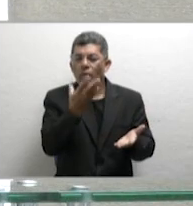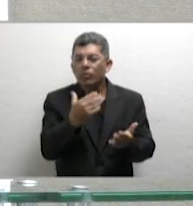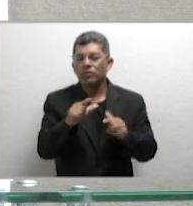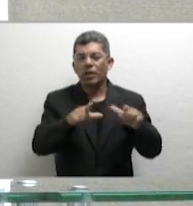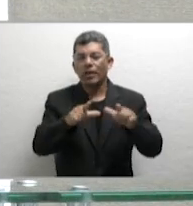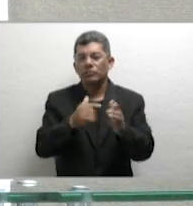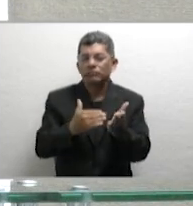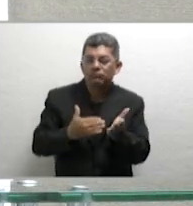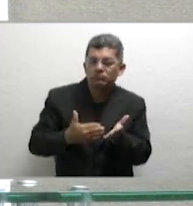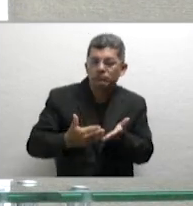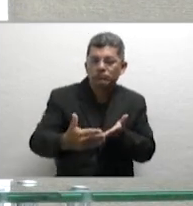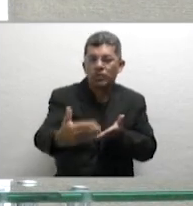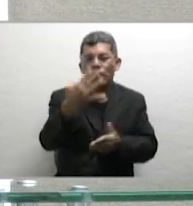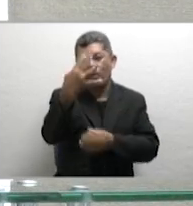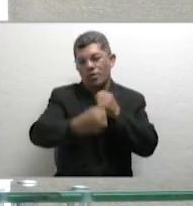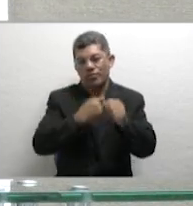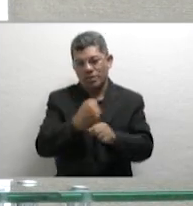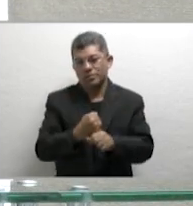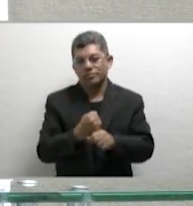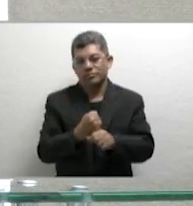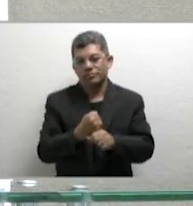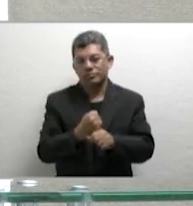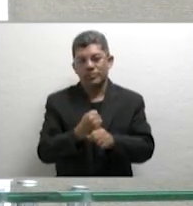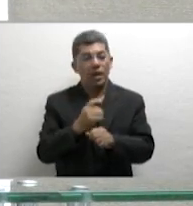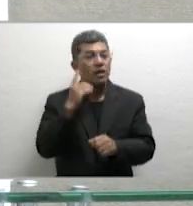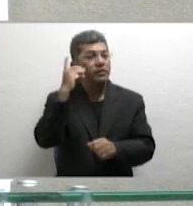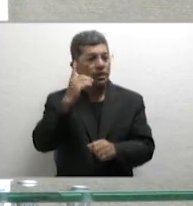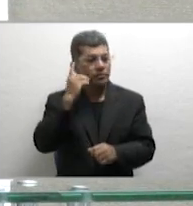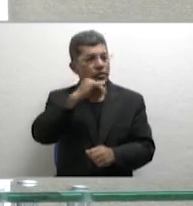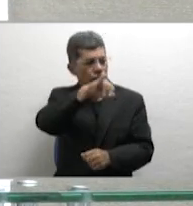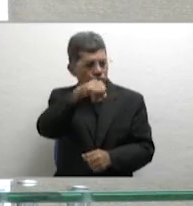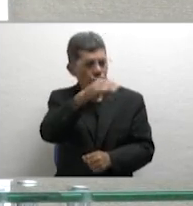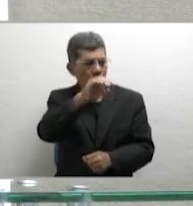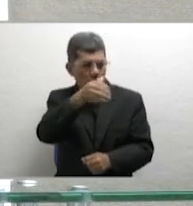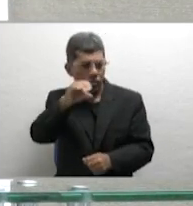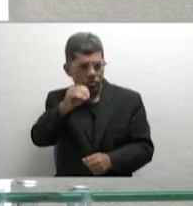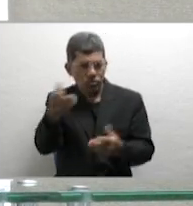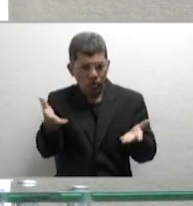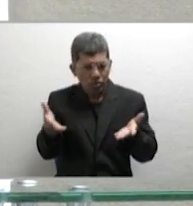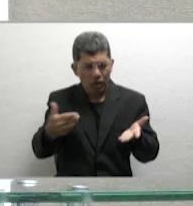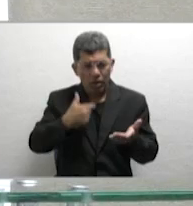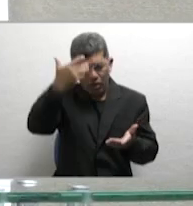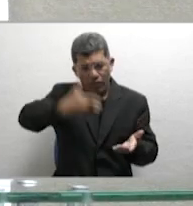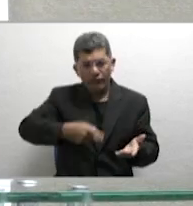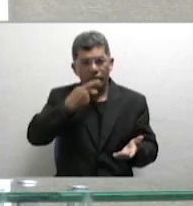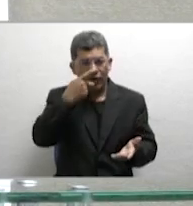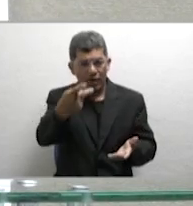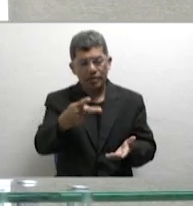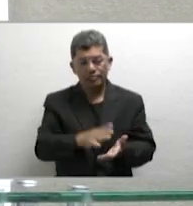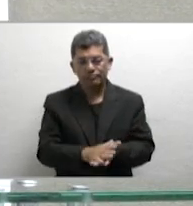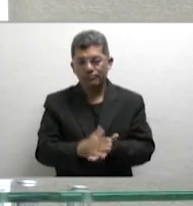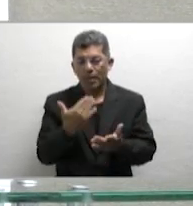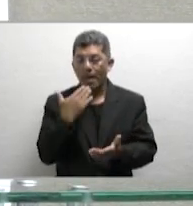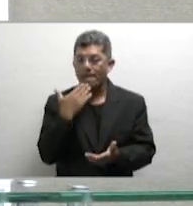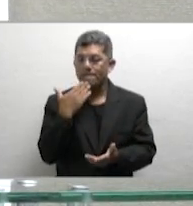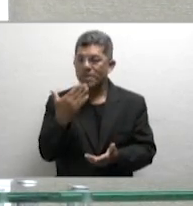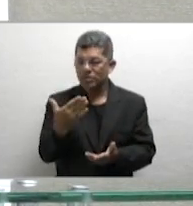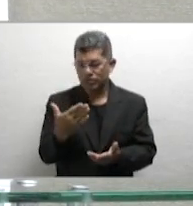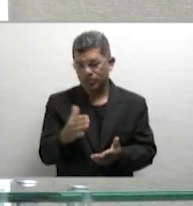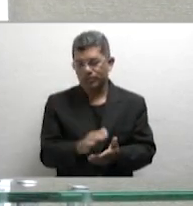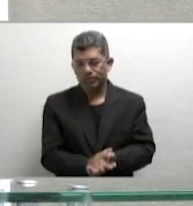próximos 4 anos. Deputado João Luiz, nosso pronunciamento no dia de hoje é um pedido, um